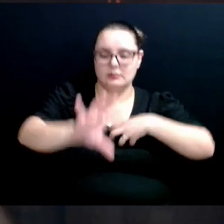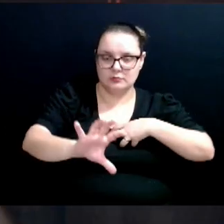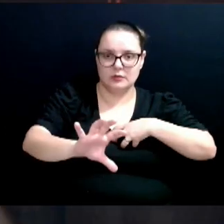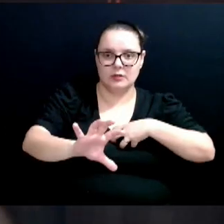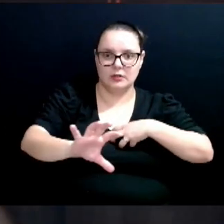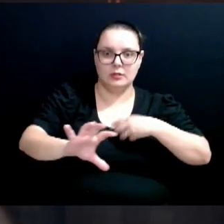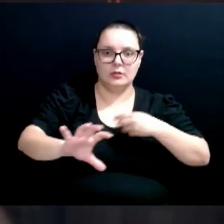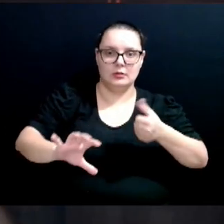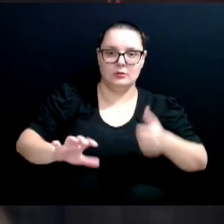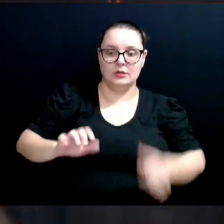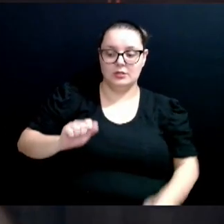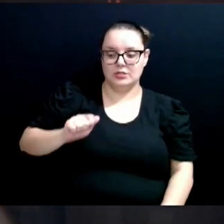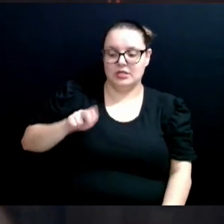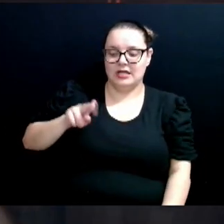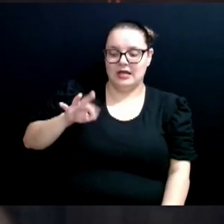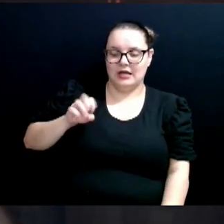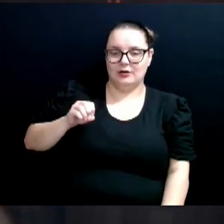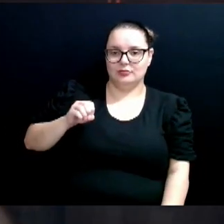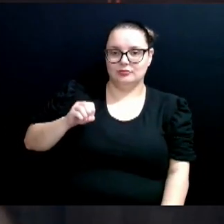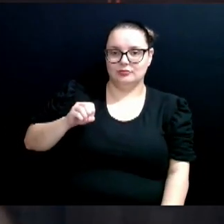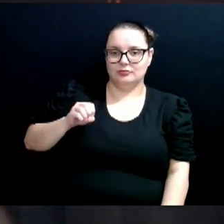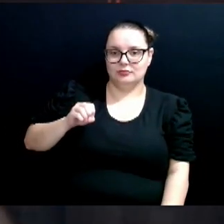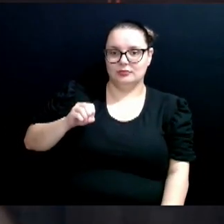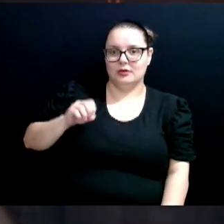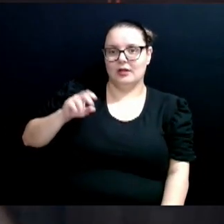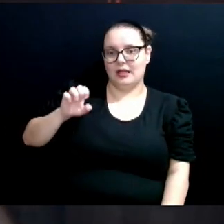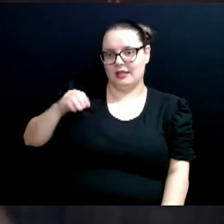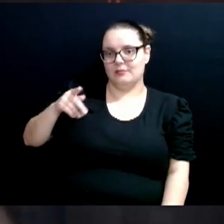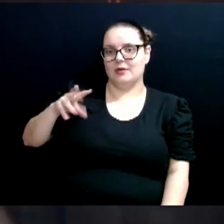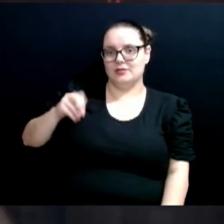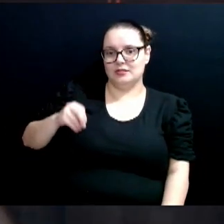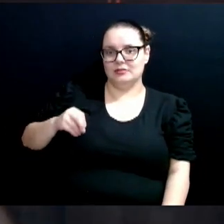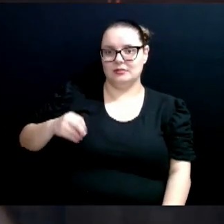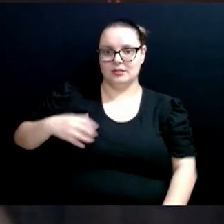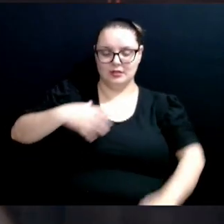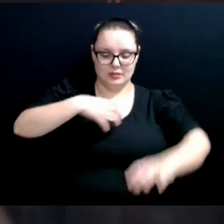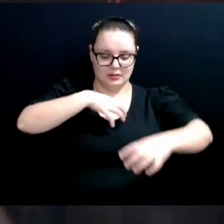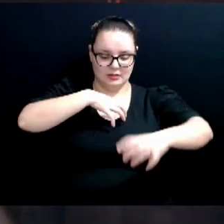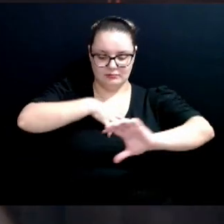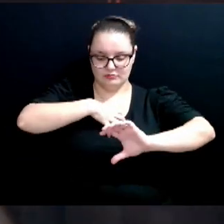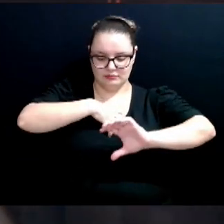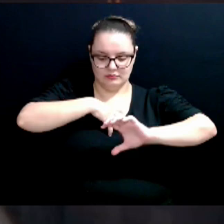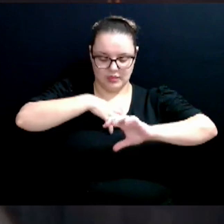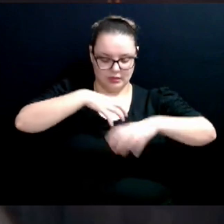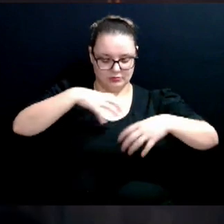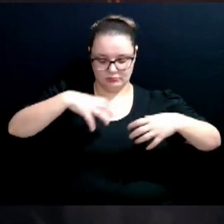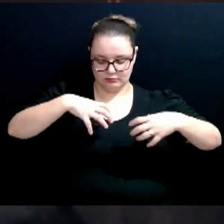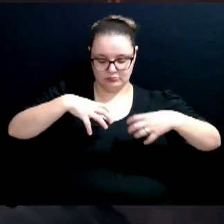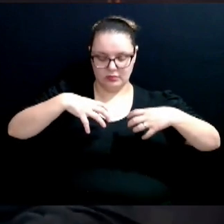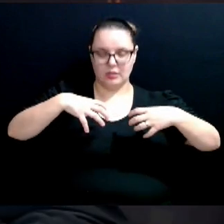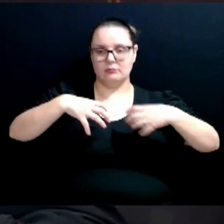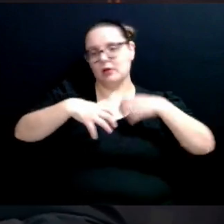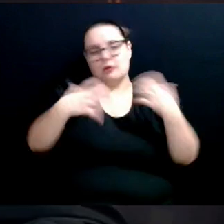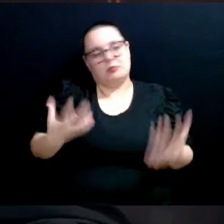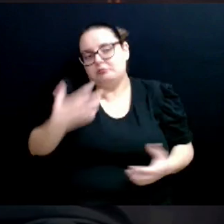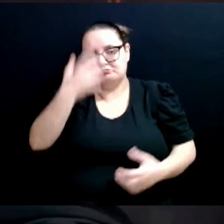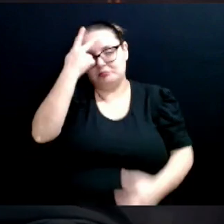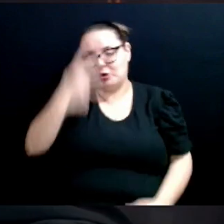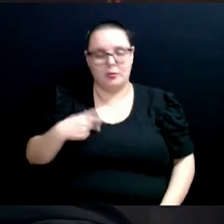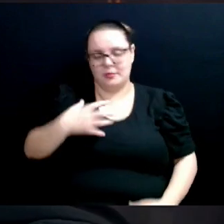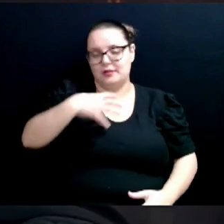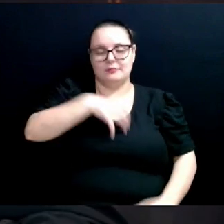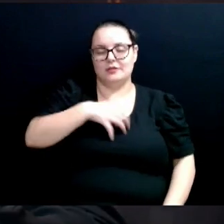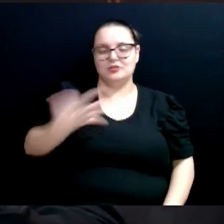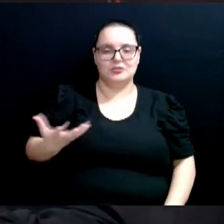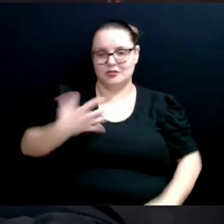autoempatia, né? Então a gente vai aprendendo também nessa construção social de que a gente tem que agradar, de que a gente tem que agradar o